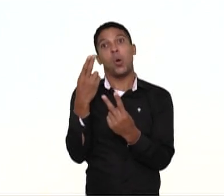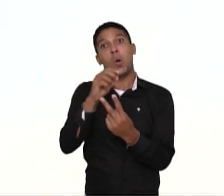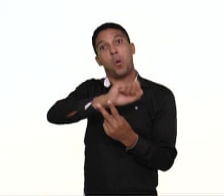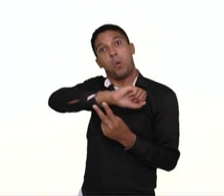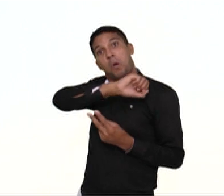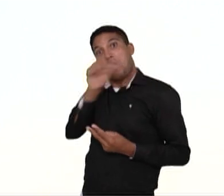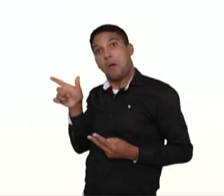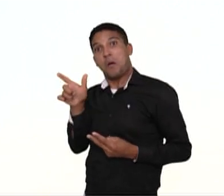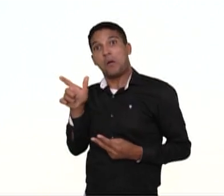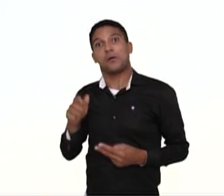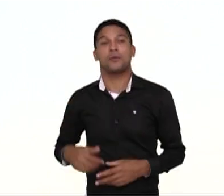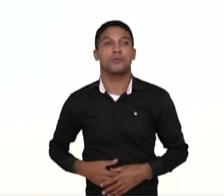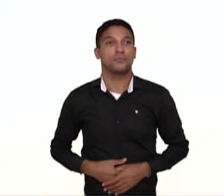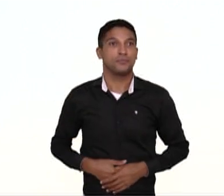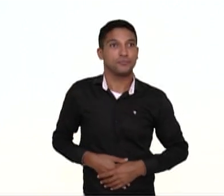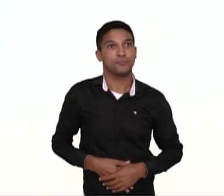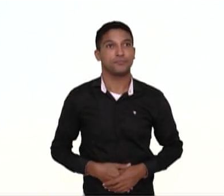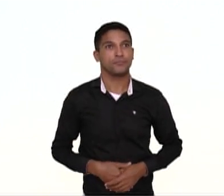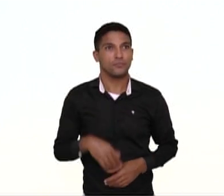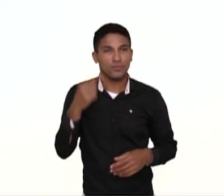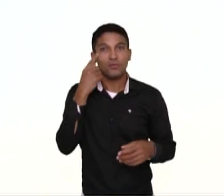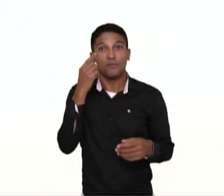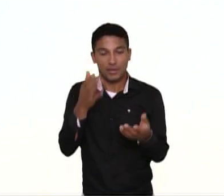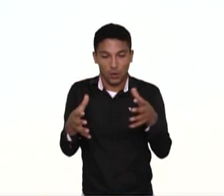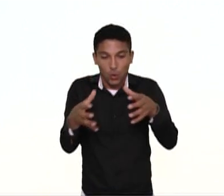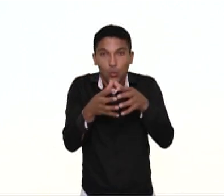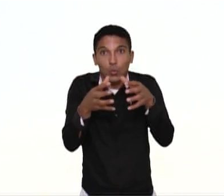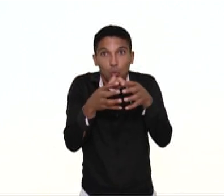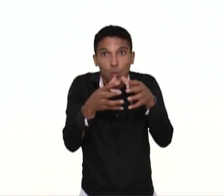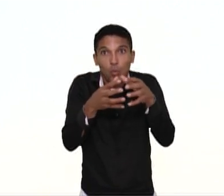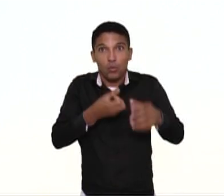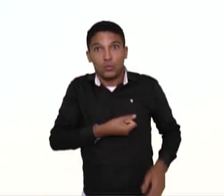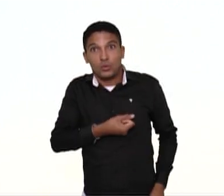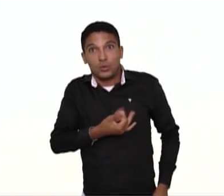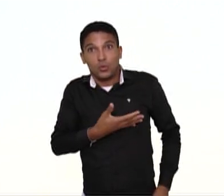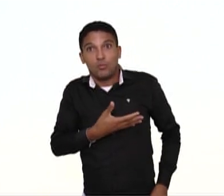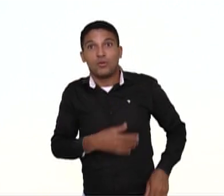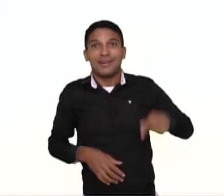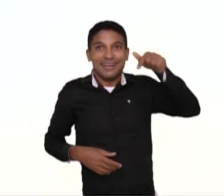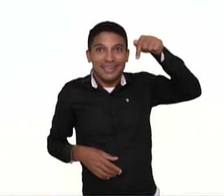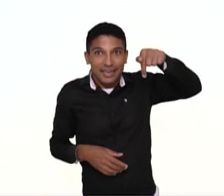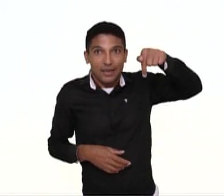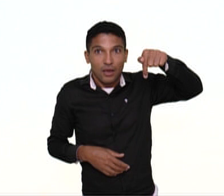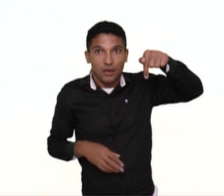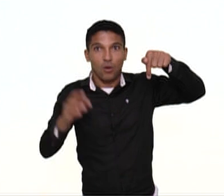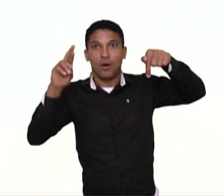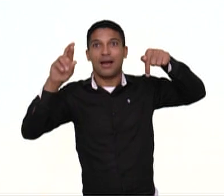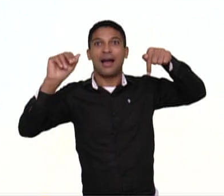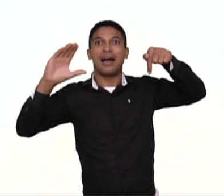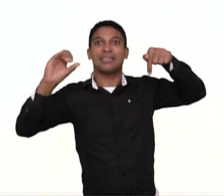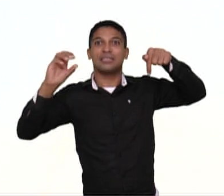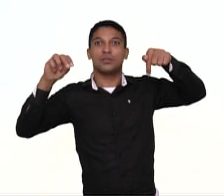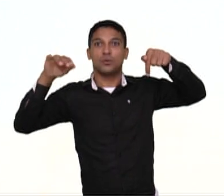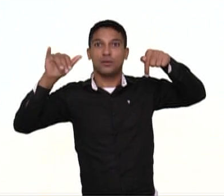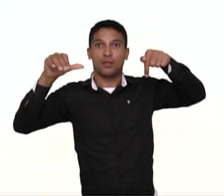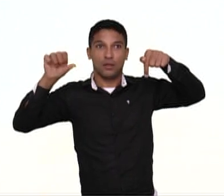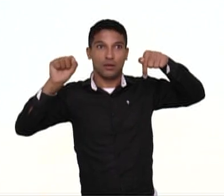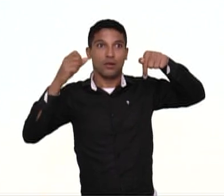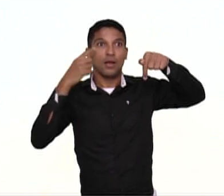um elemento que pertence para o conjunto dos números racionais, ele pode ser escrito na forma de uma